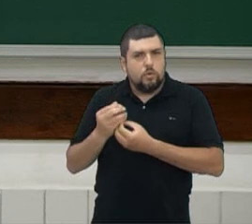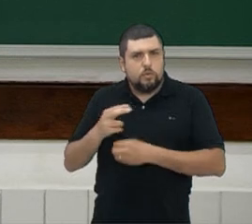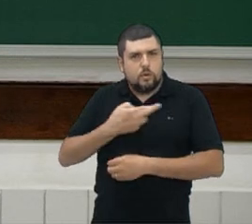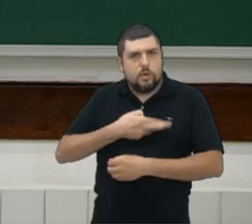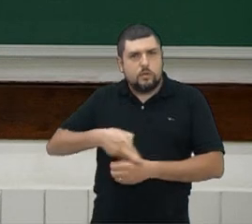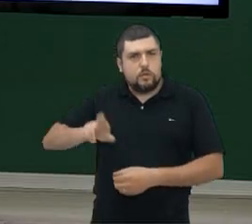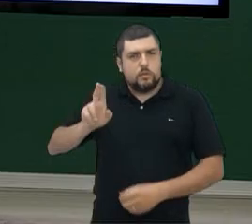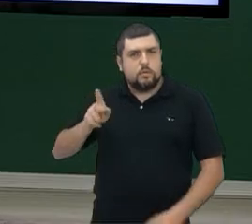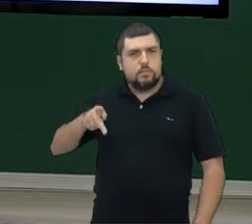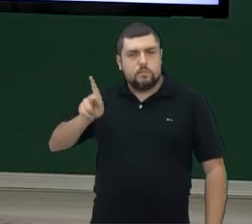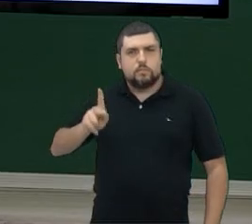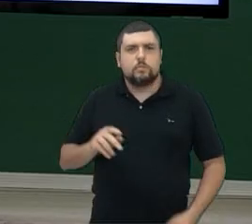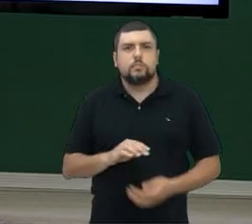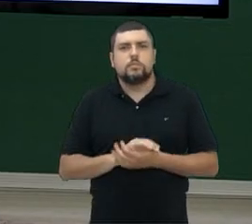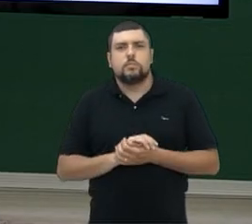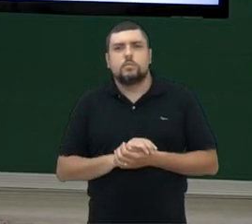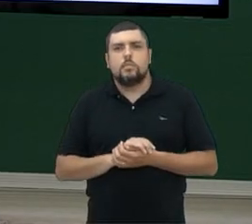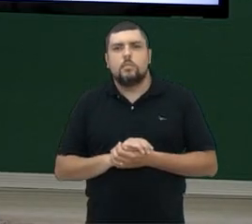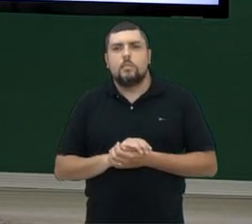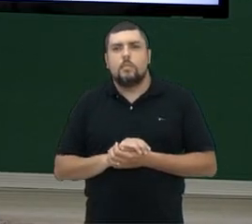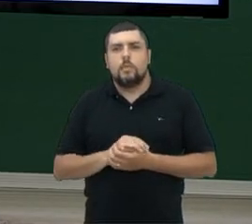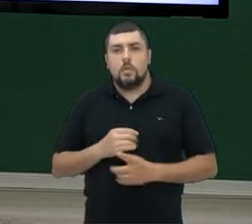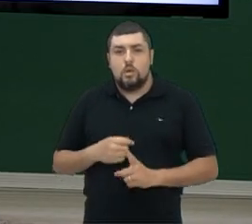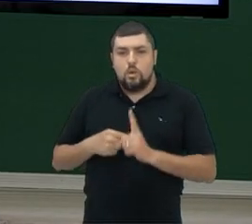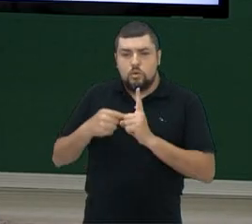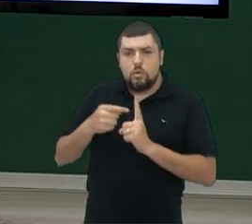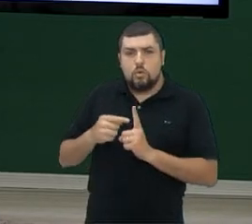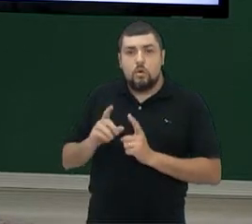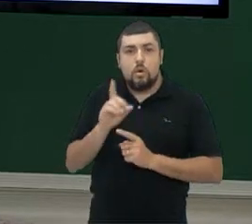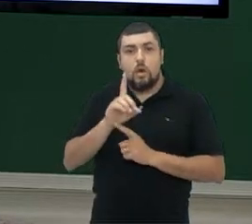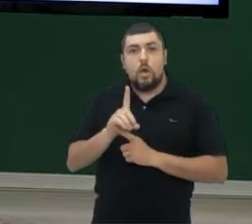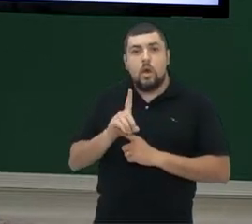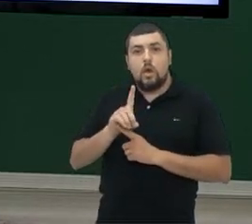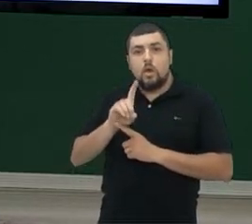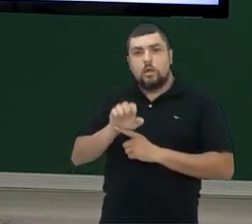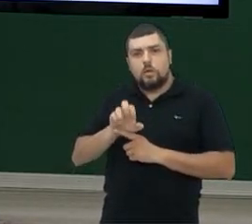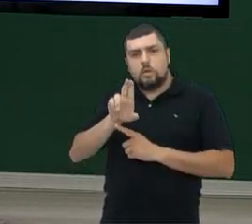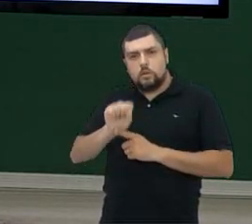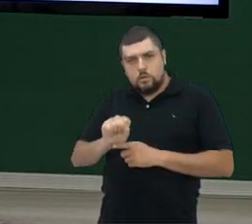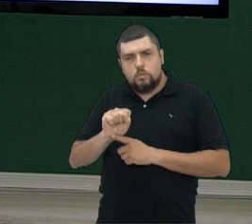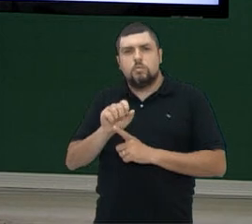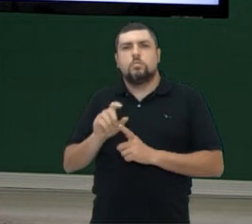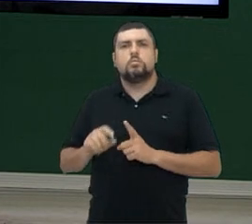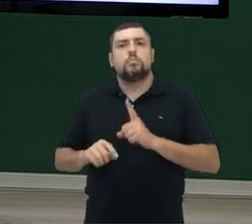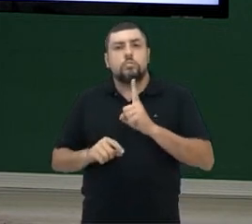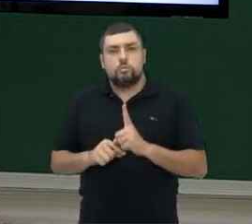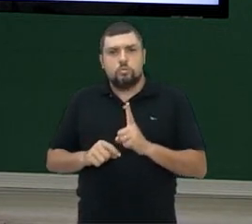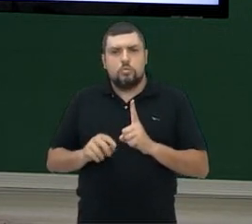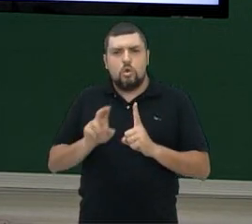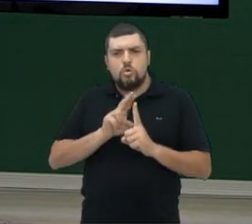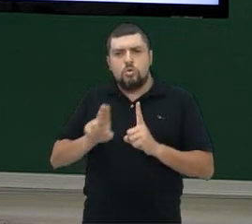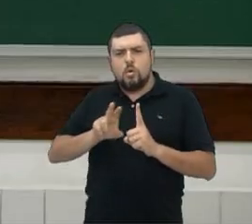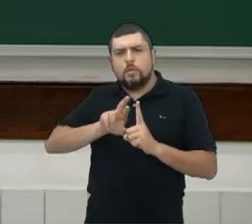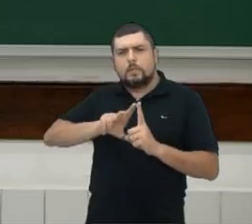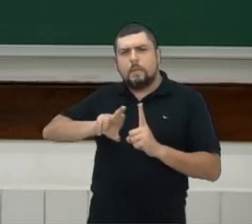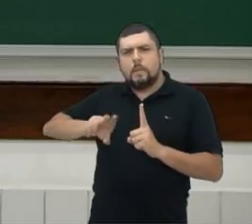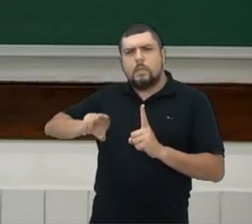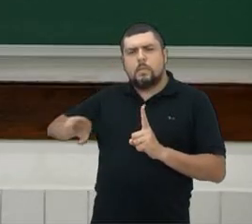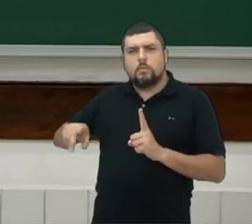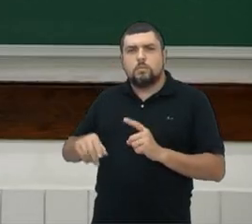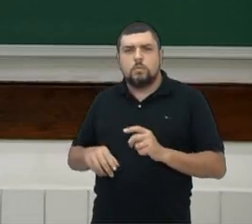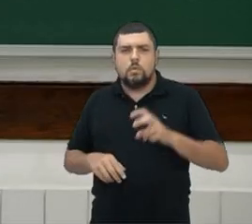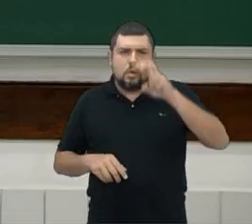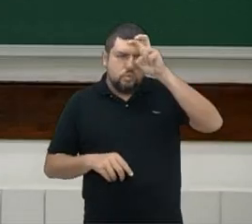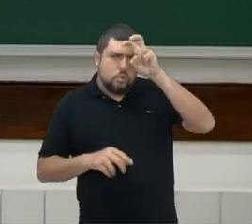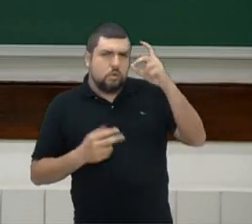Um mesmo deus podia ter vários nomes, aparências variadas, conforme a região ou período histórico. No Egito também